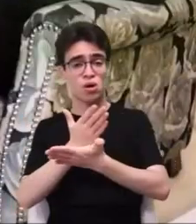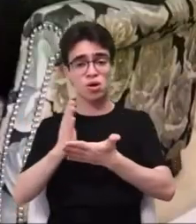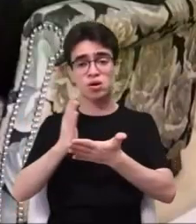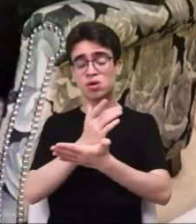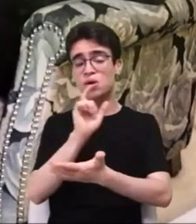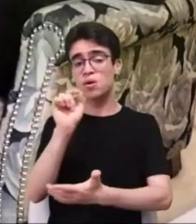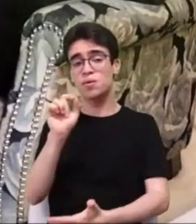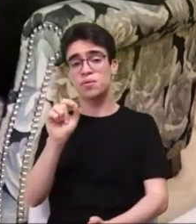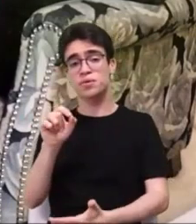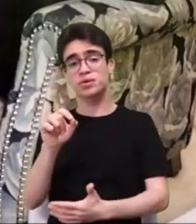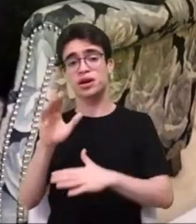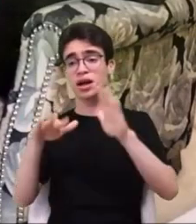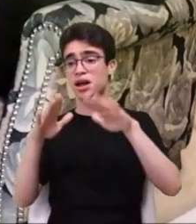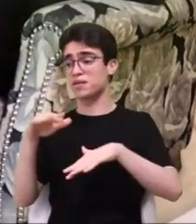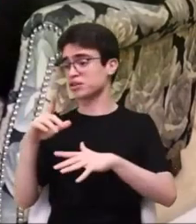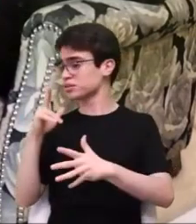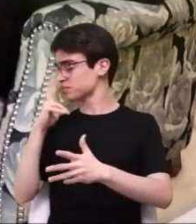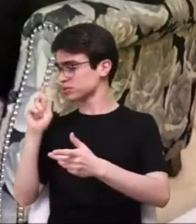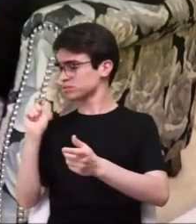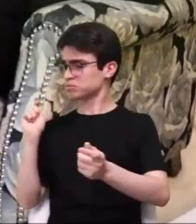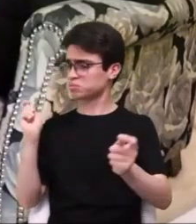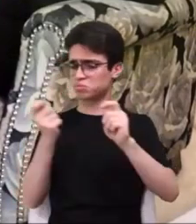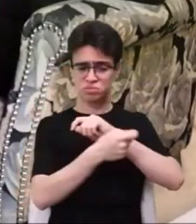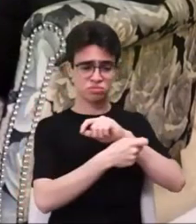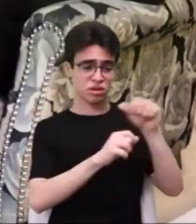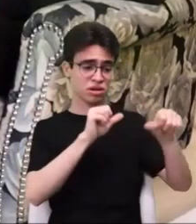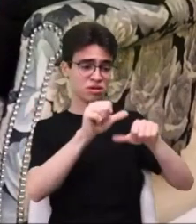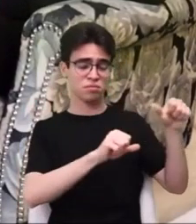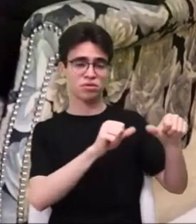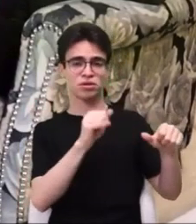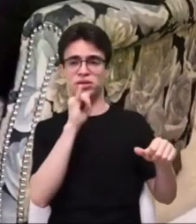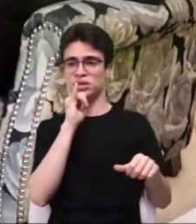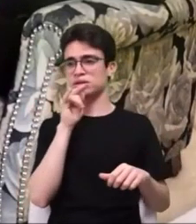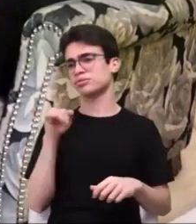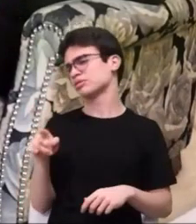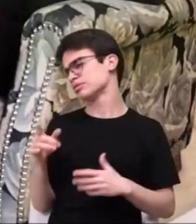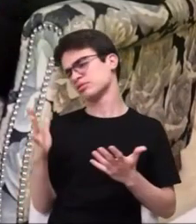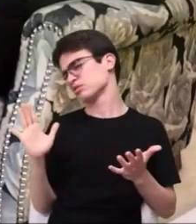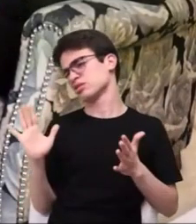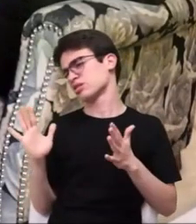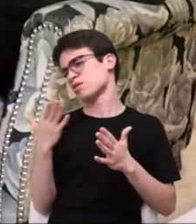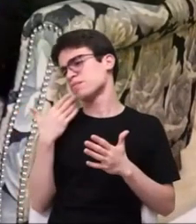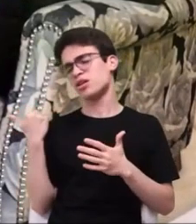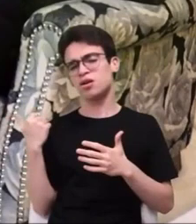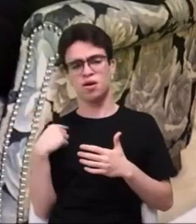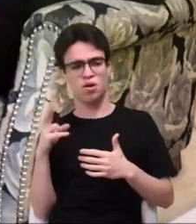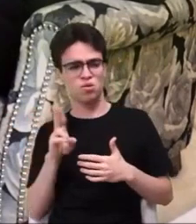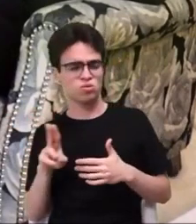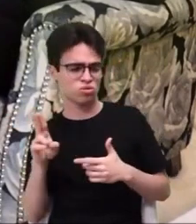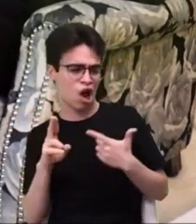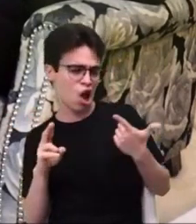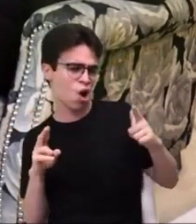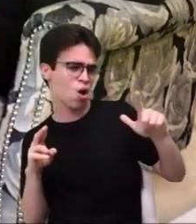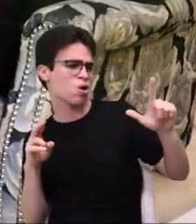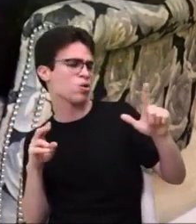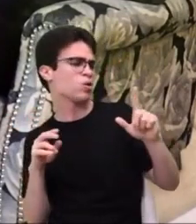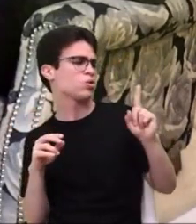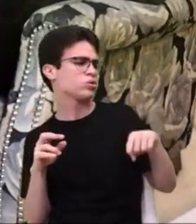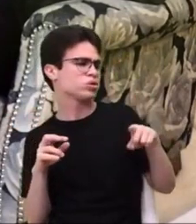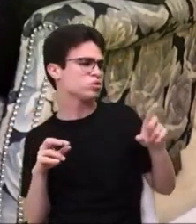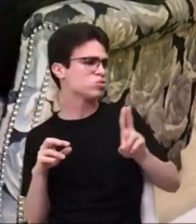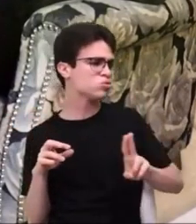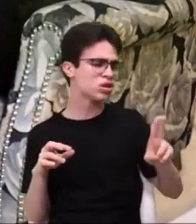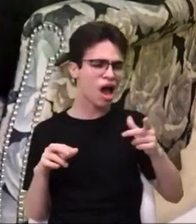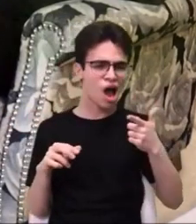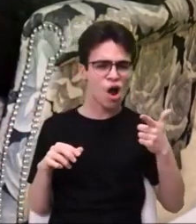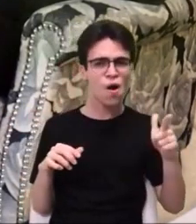dependendo do caso, mudam de linha. Vão tratar um determinado caso. Isso aqui é melhor você, né, usar essa aqui, usar